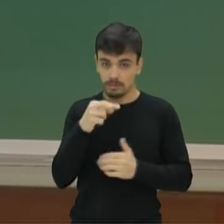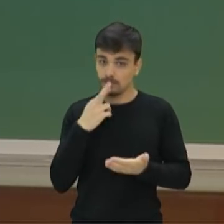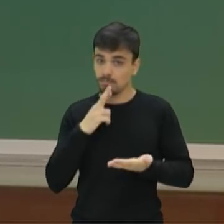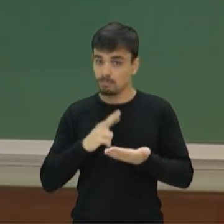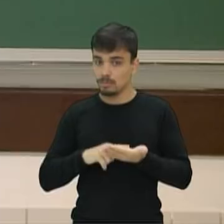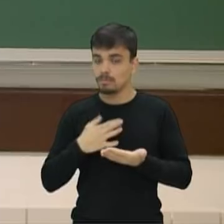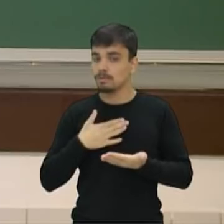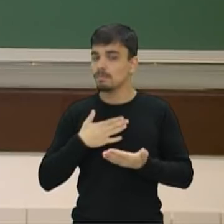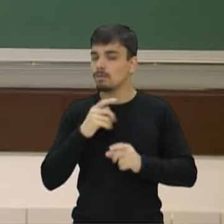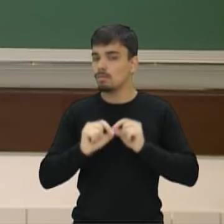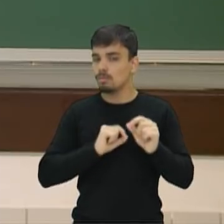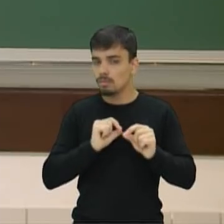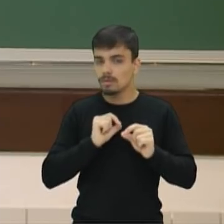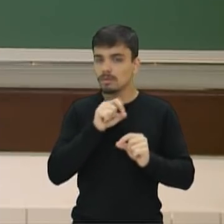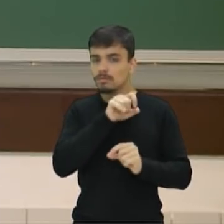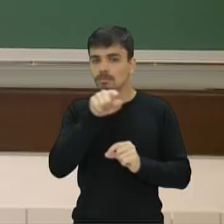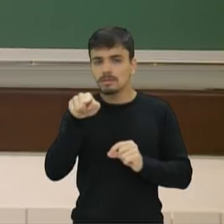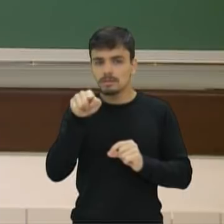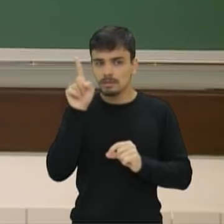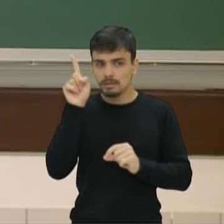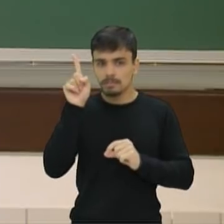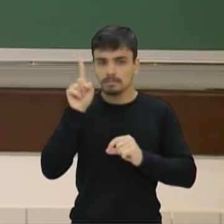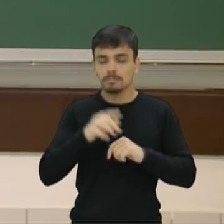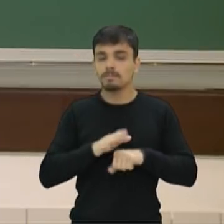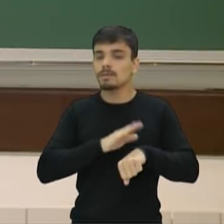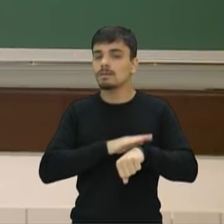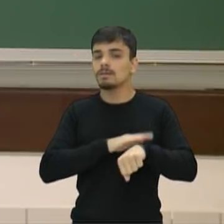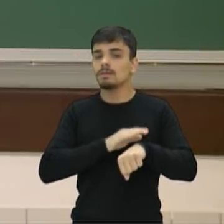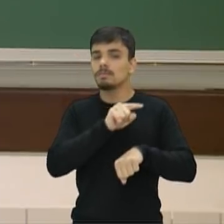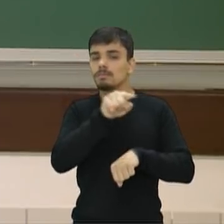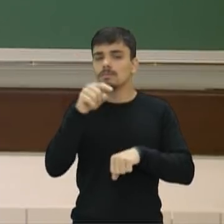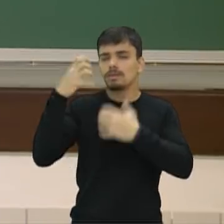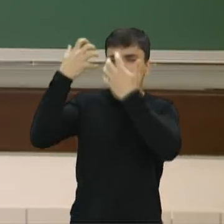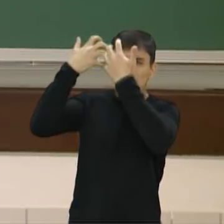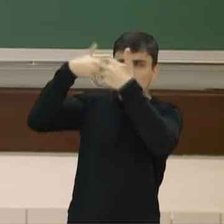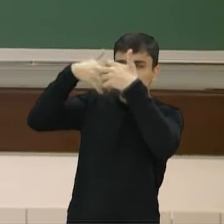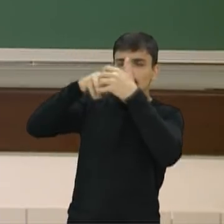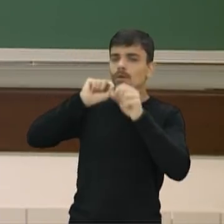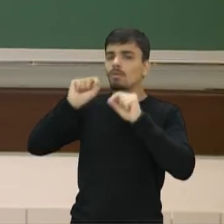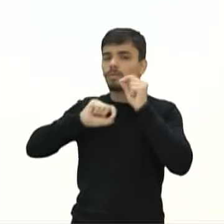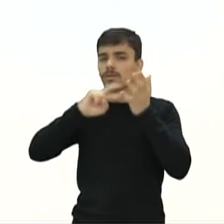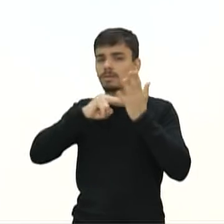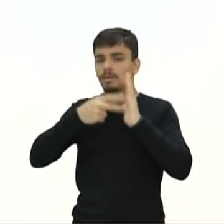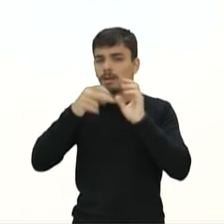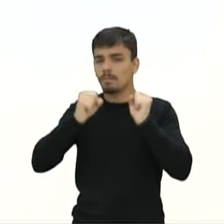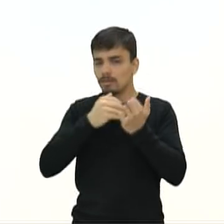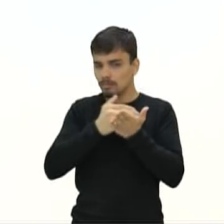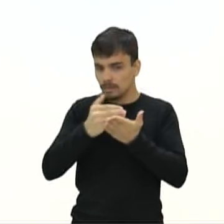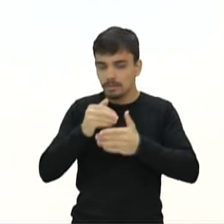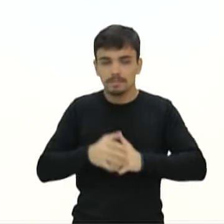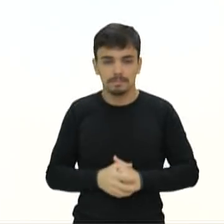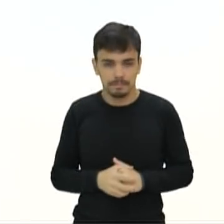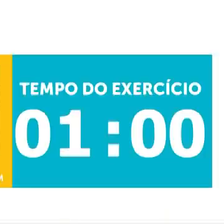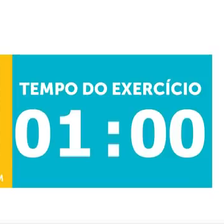responda se você read magazines. Vou dar um tempo para você pensar o que é isso. Let's go. Pensa aí.